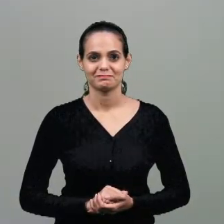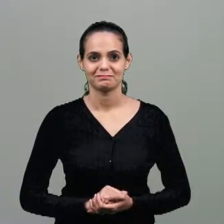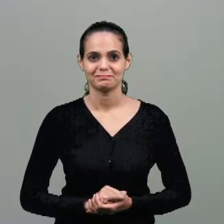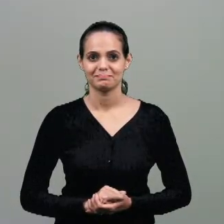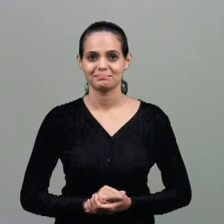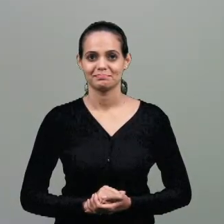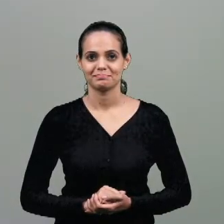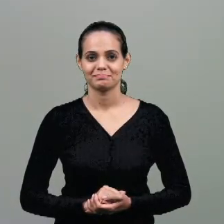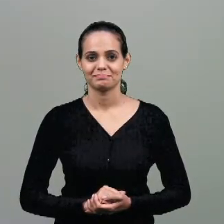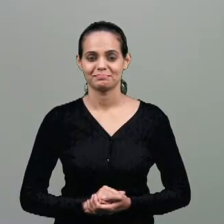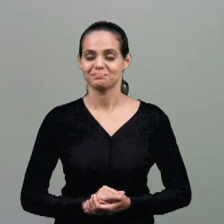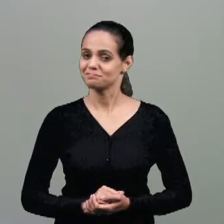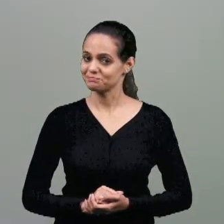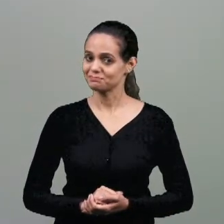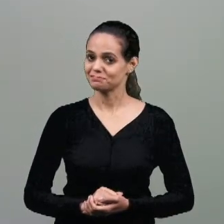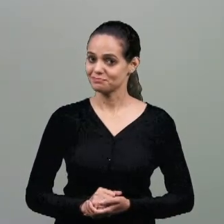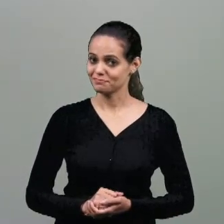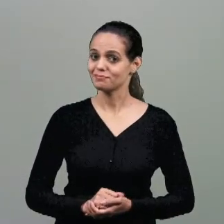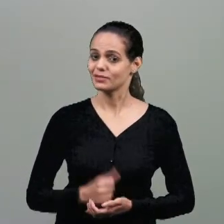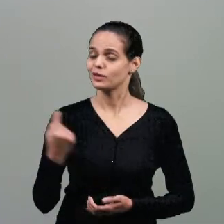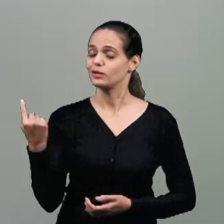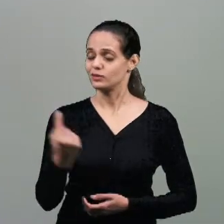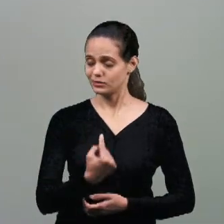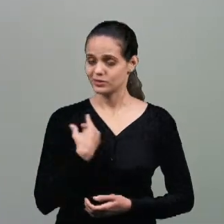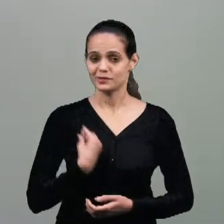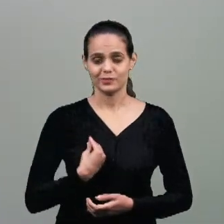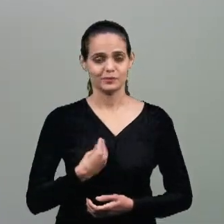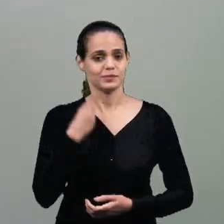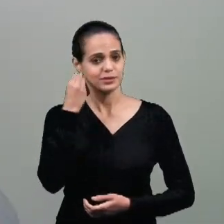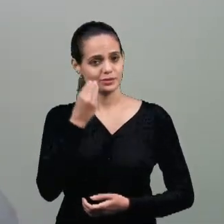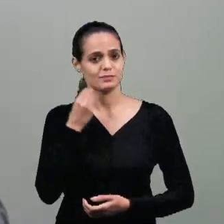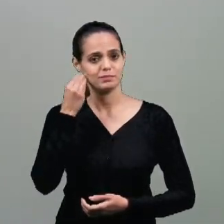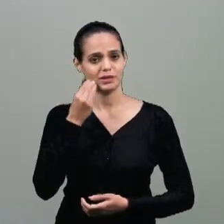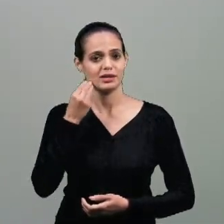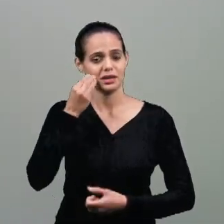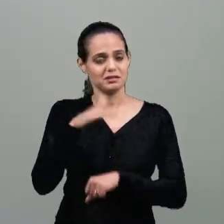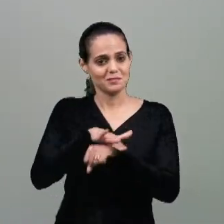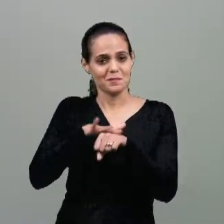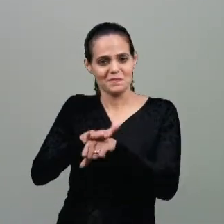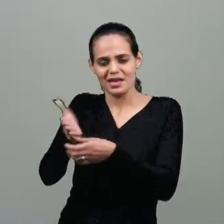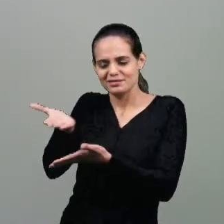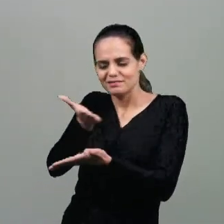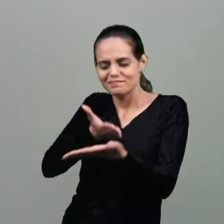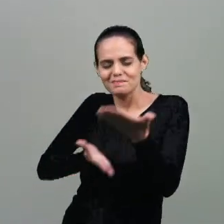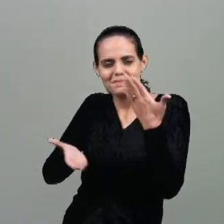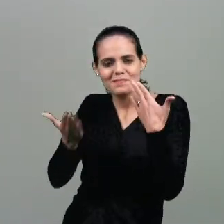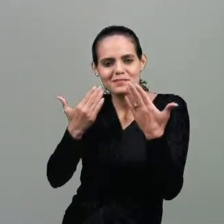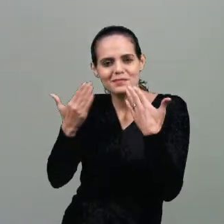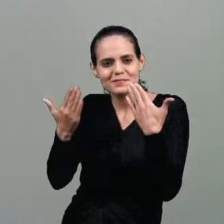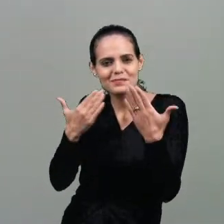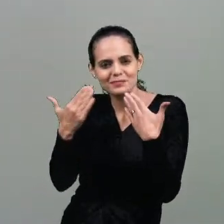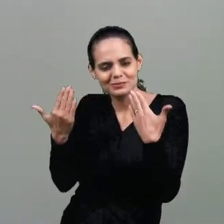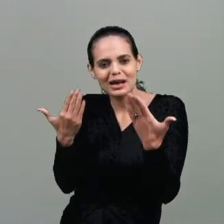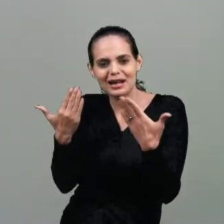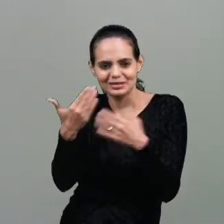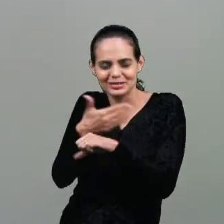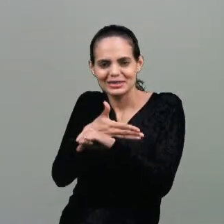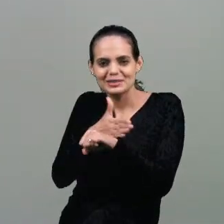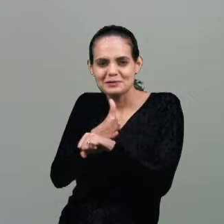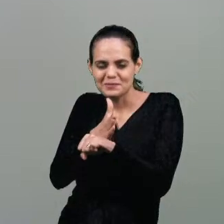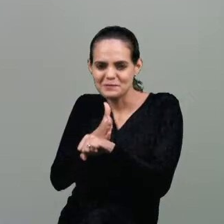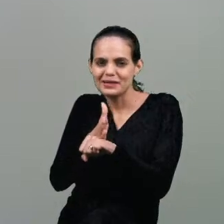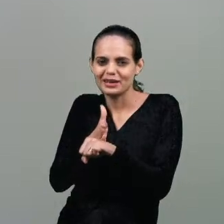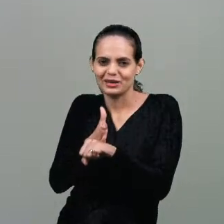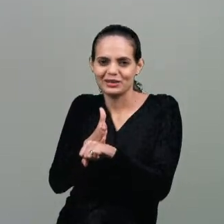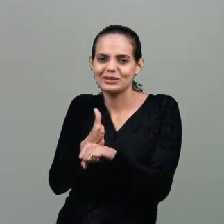E mais uma vez vivemos essa bênção, essa experiência dessa conversa, desse bate-papo, desse momento, ao mesmo tempo descontraído,